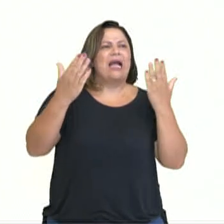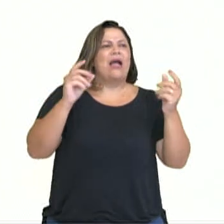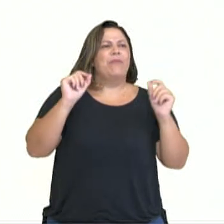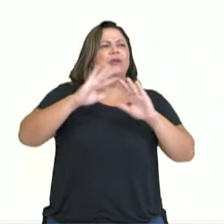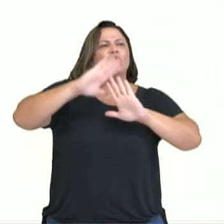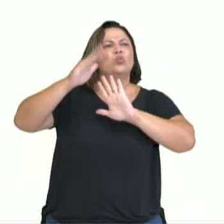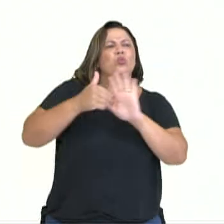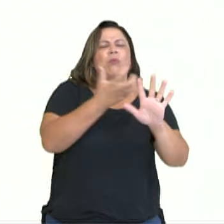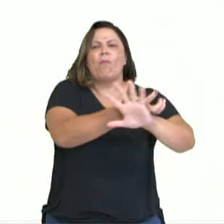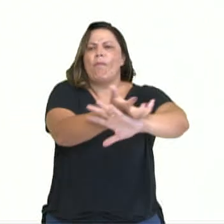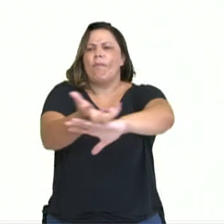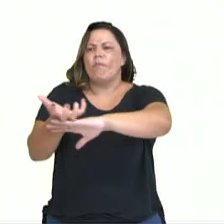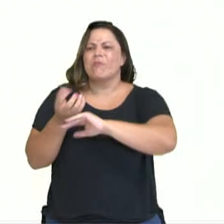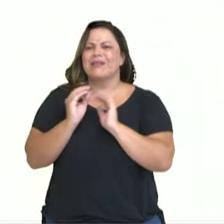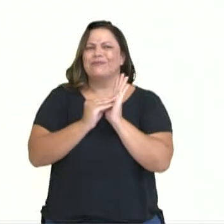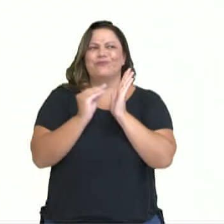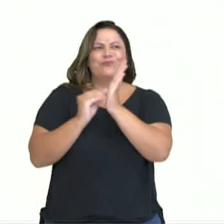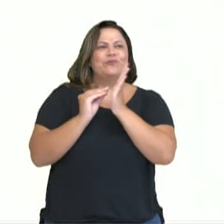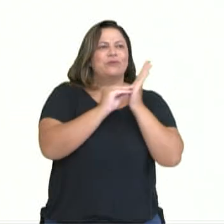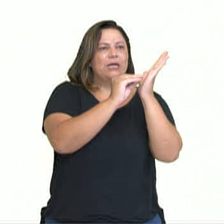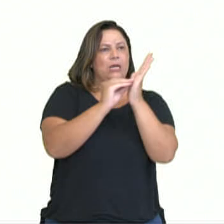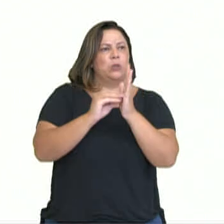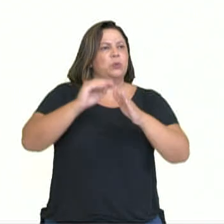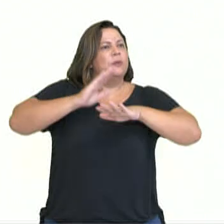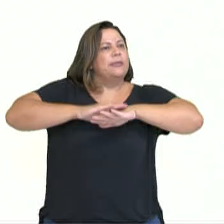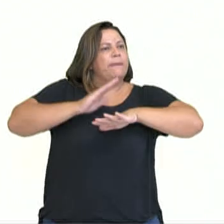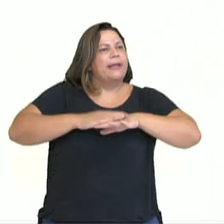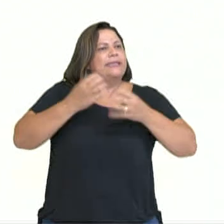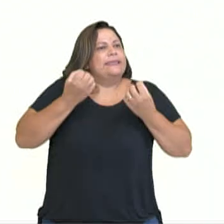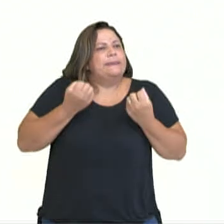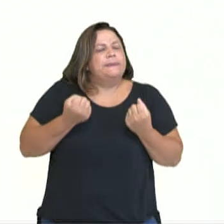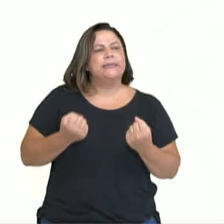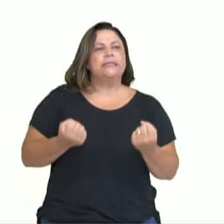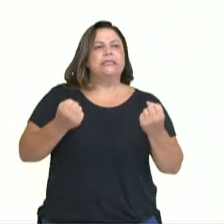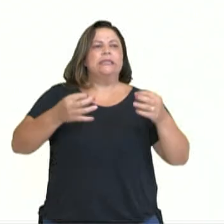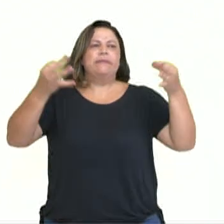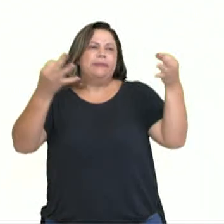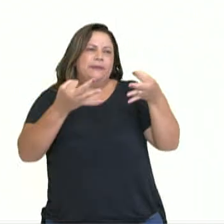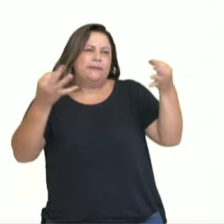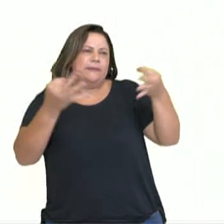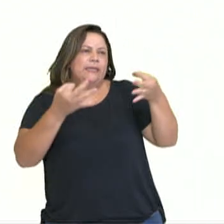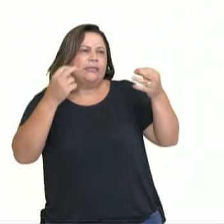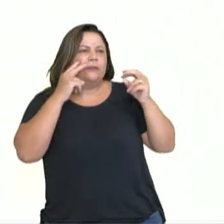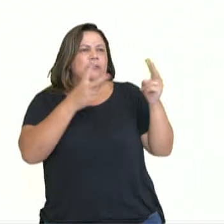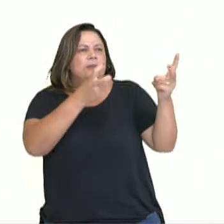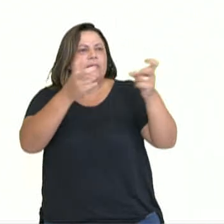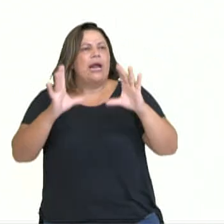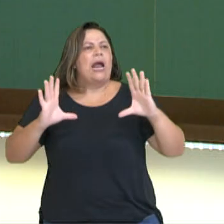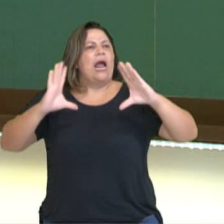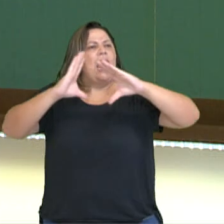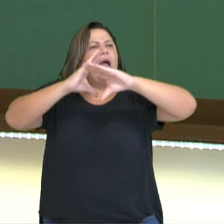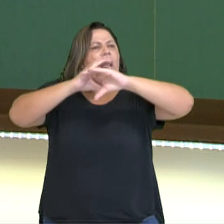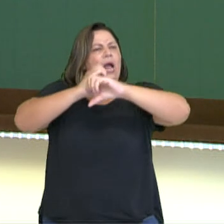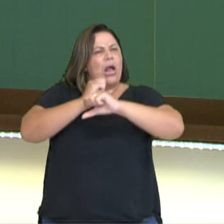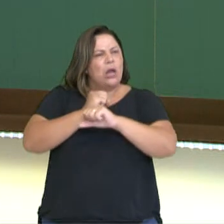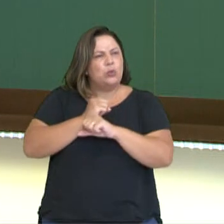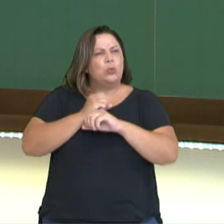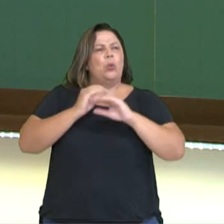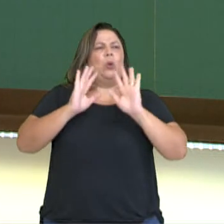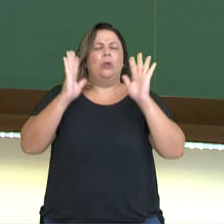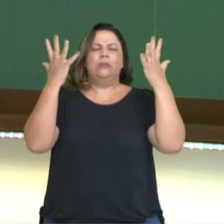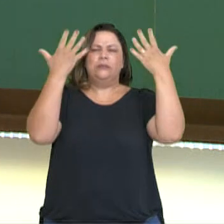perfeito. É deslumbrar a noite tormentosa até cegar. É tudo em vão. Deus, que